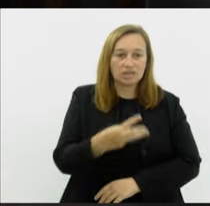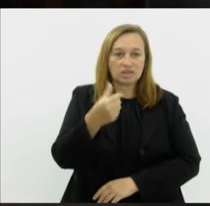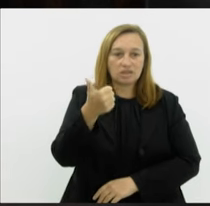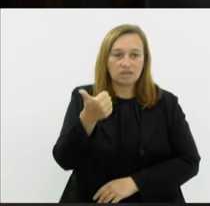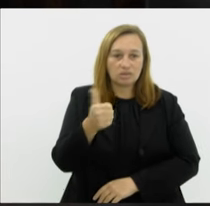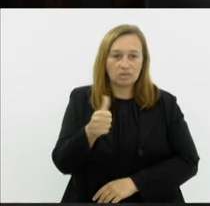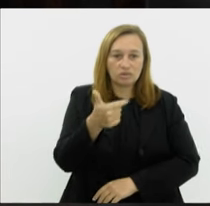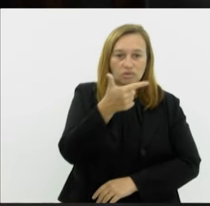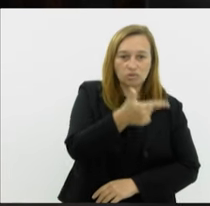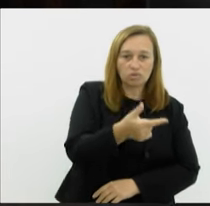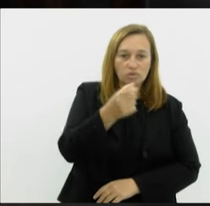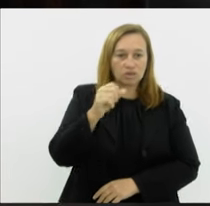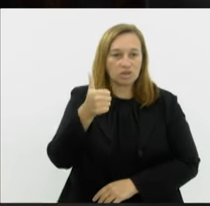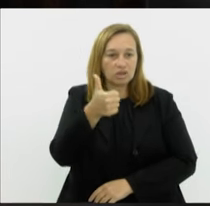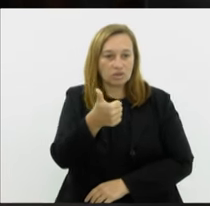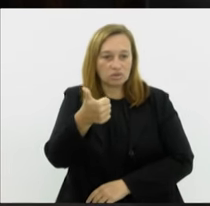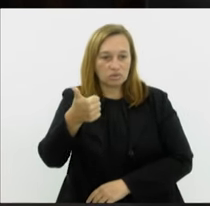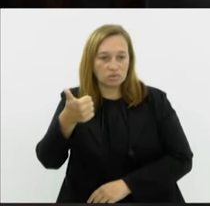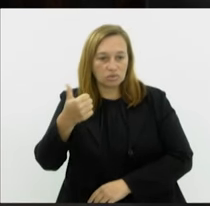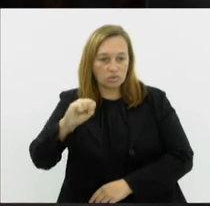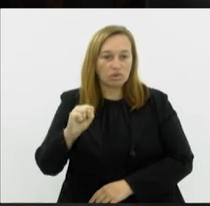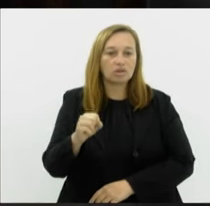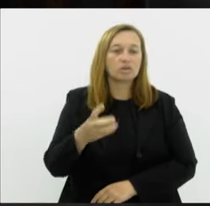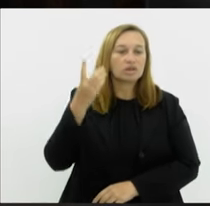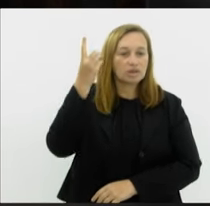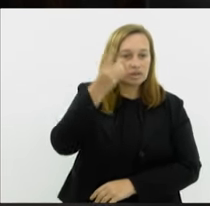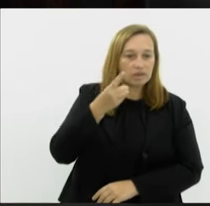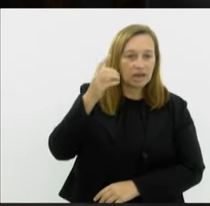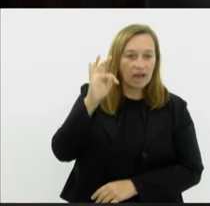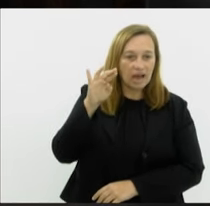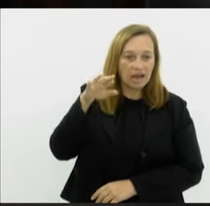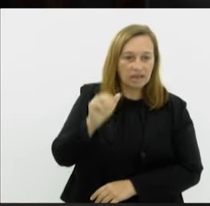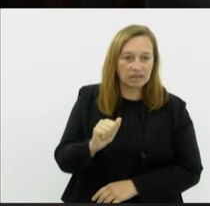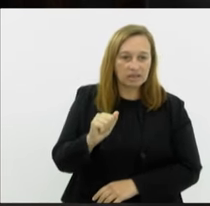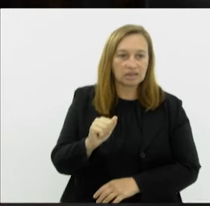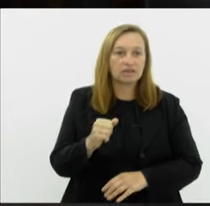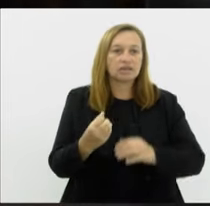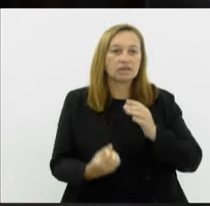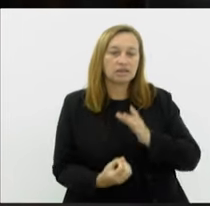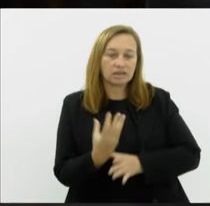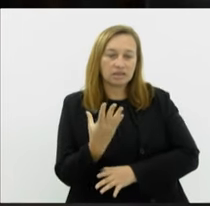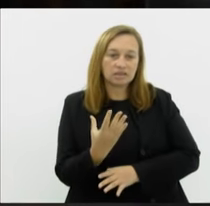4.311/2018, de autoria do deputado Átila Nunes, que dispõe sobre a realização de exame